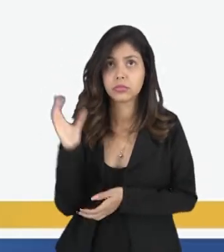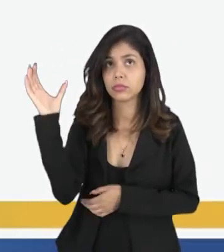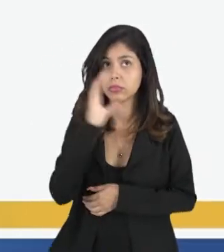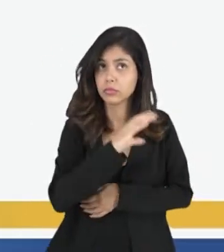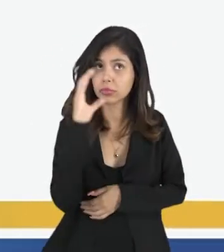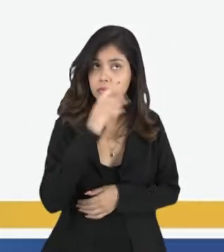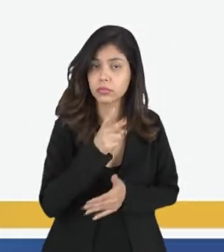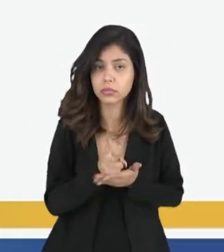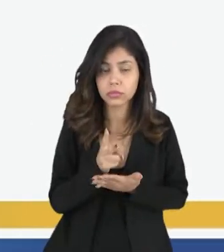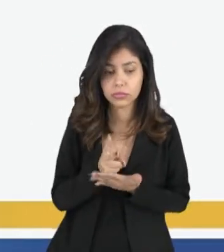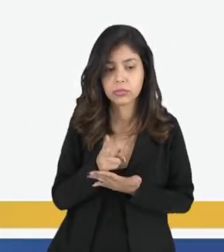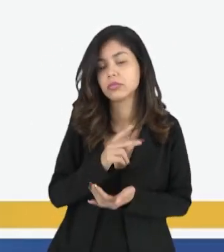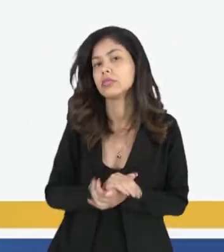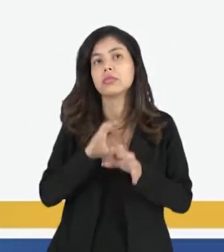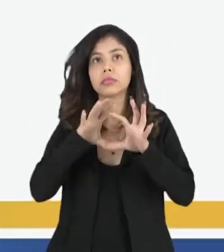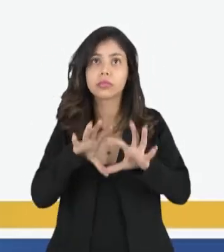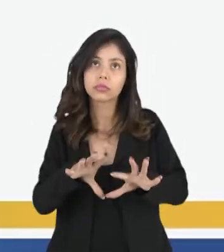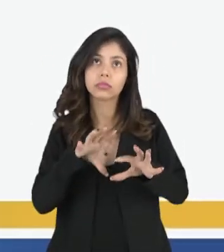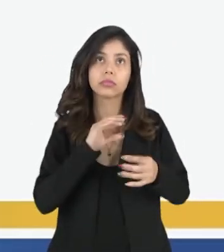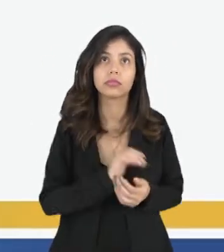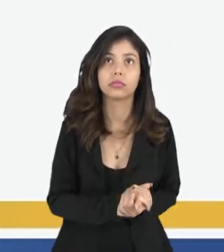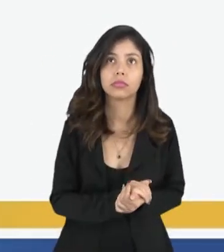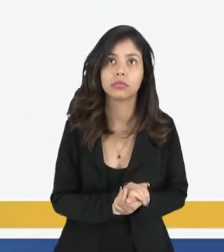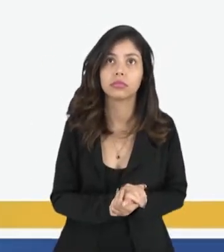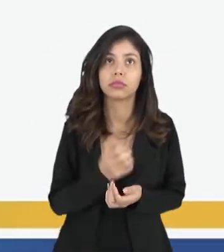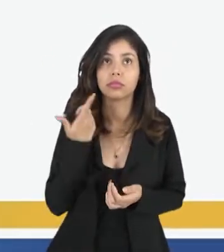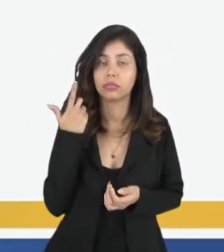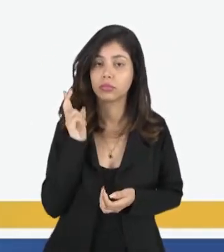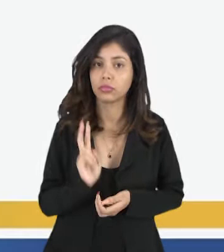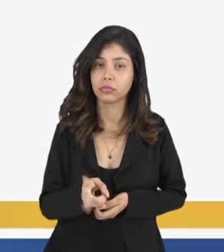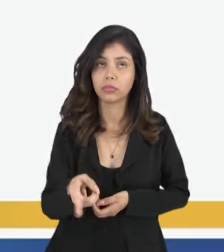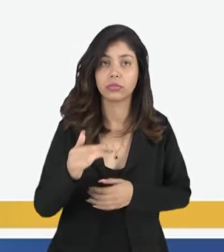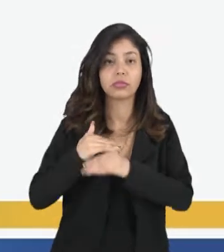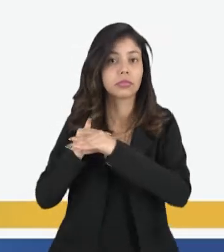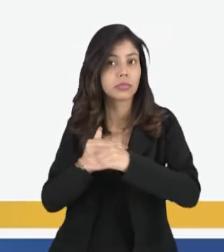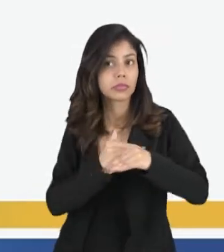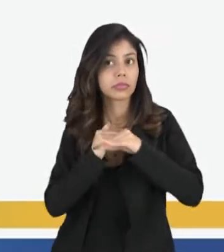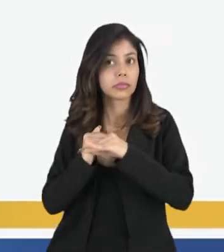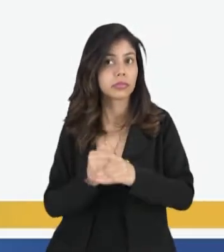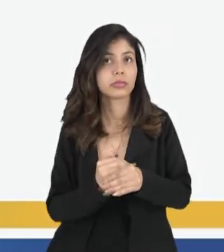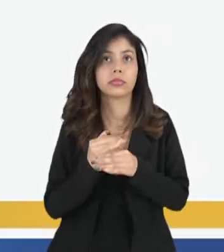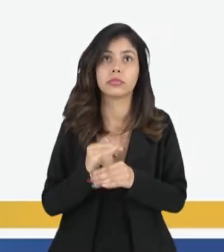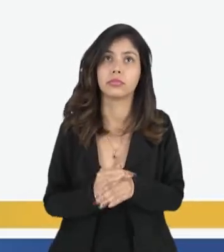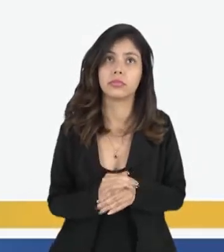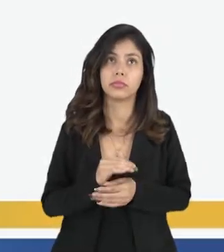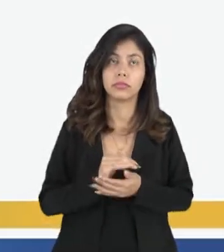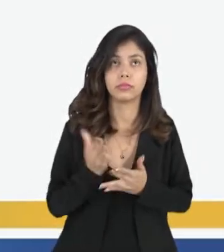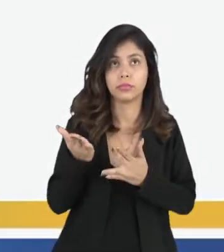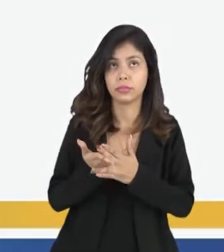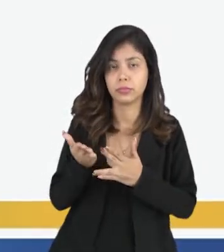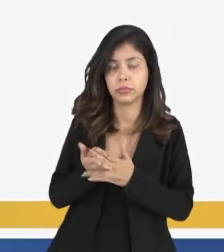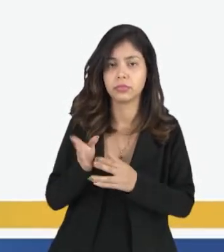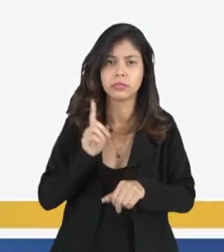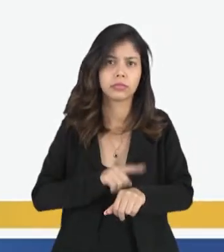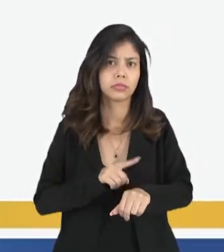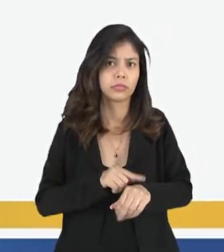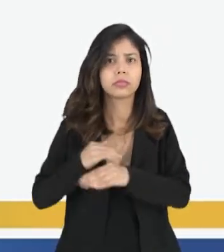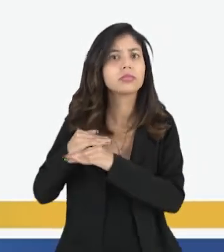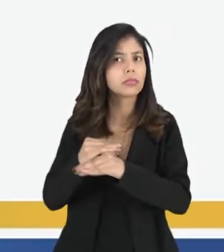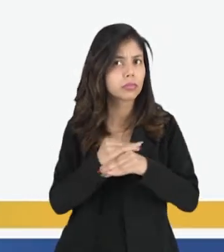velocidade constante. Assim, percorre distâncias iguais em intervalo de tempos